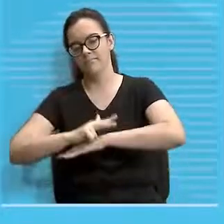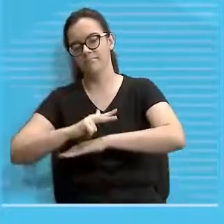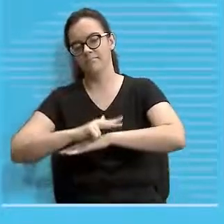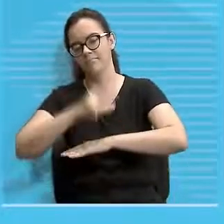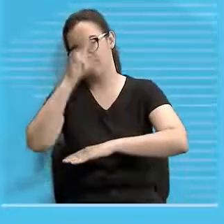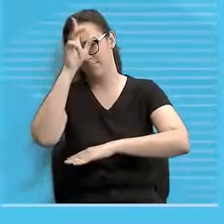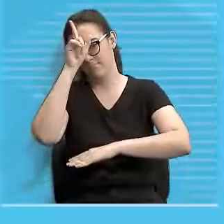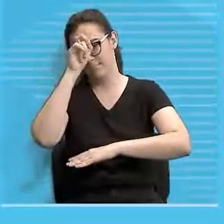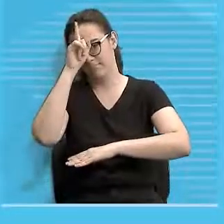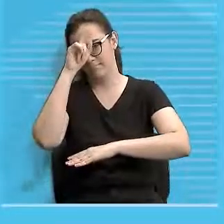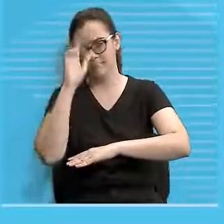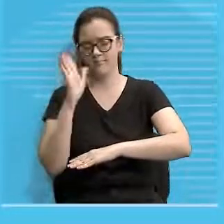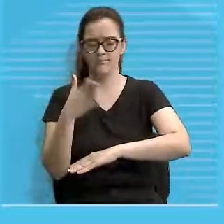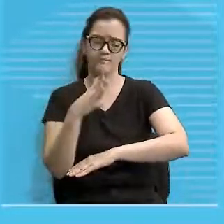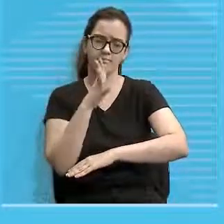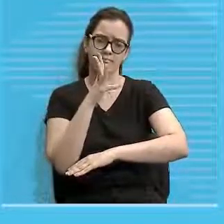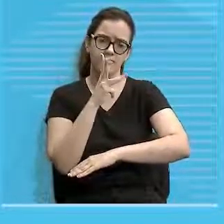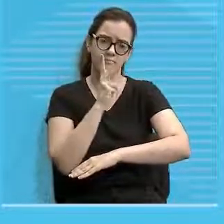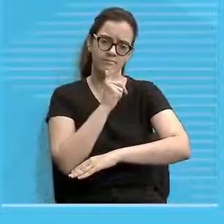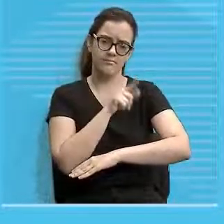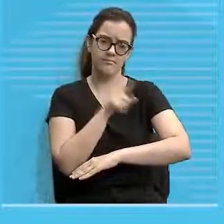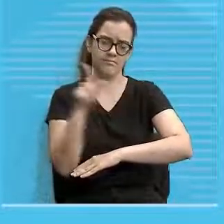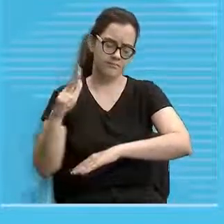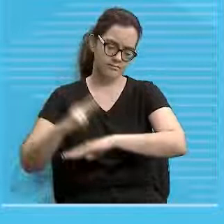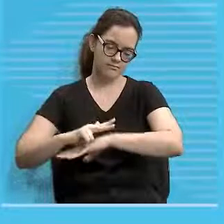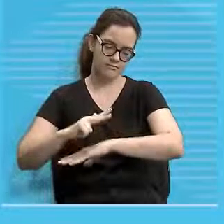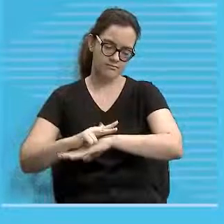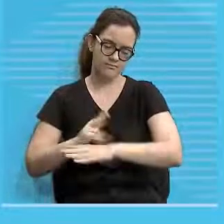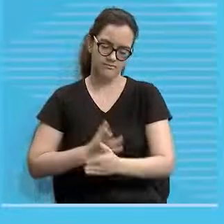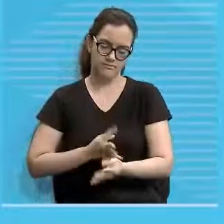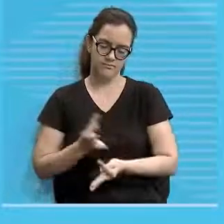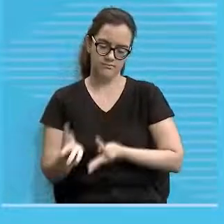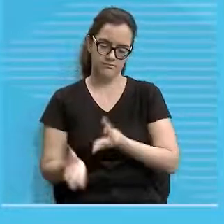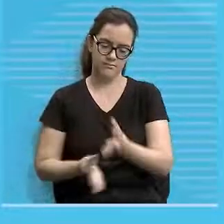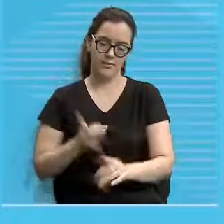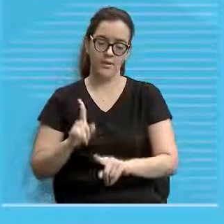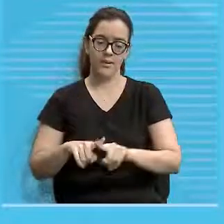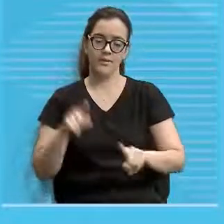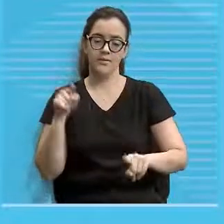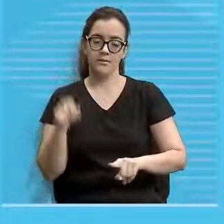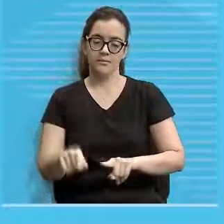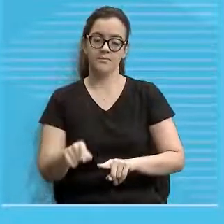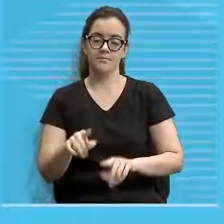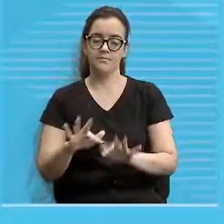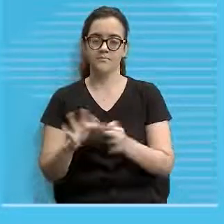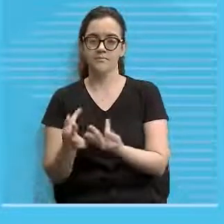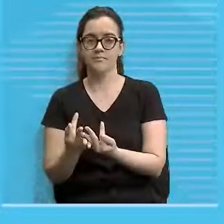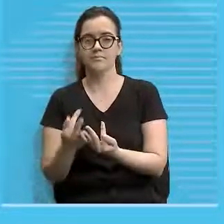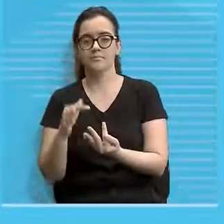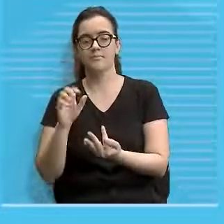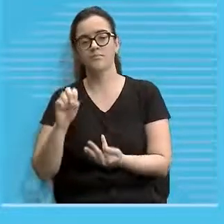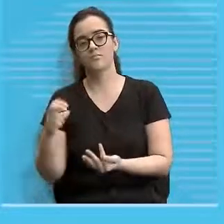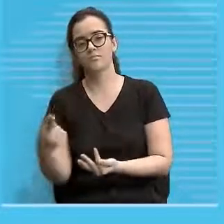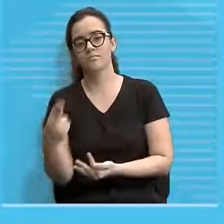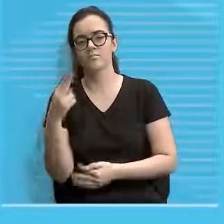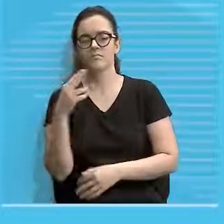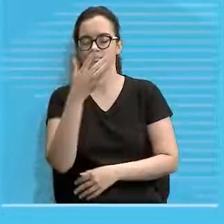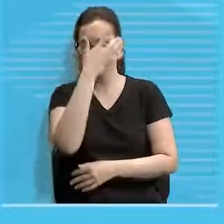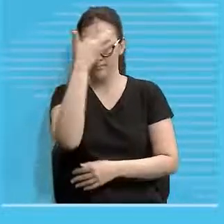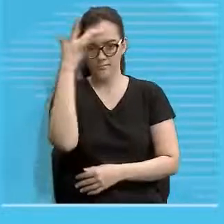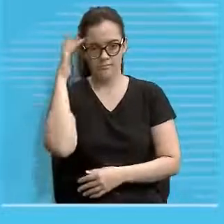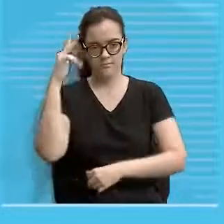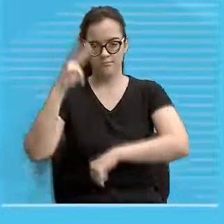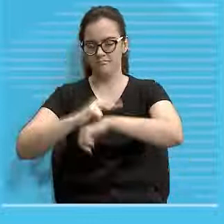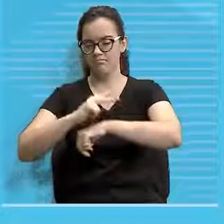um processo de eutanásia, beleza, é uma decisão dela. E aí, tu pode considerar que não, que isso aí é errado. Aí,